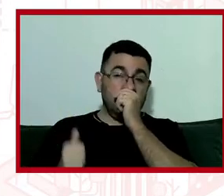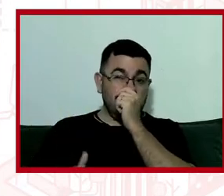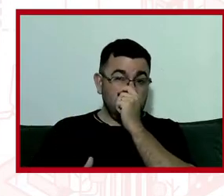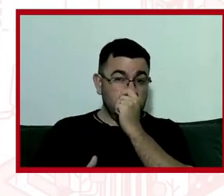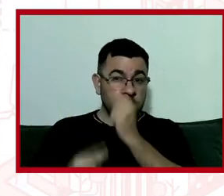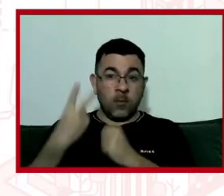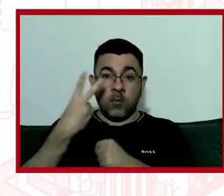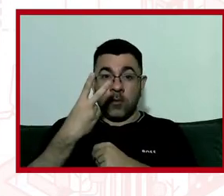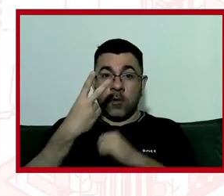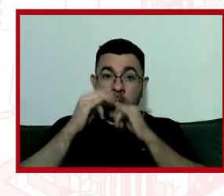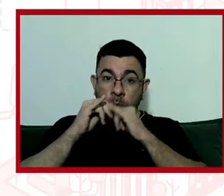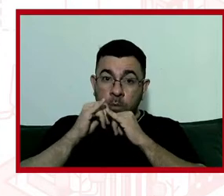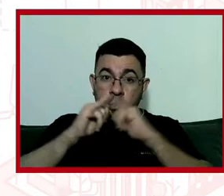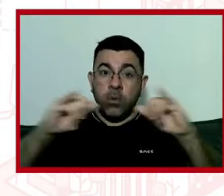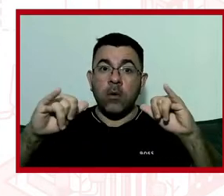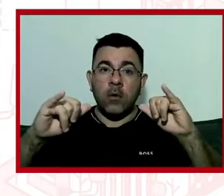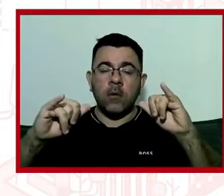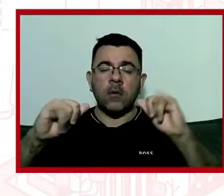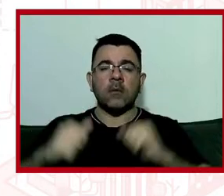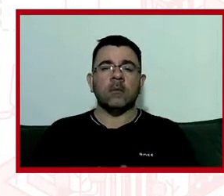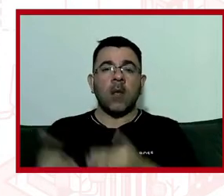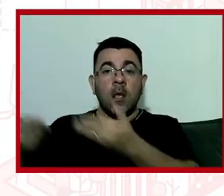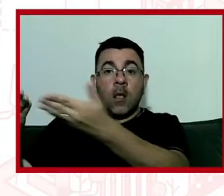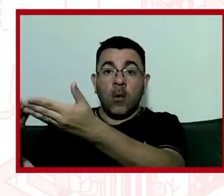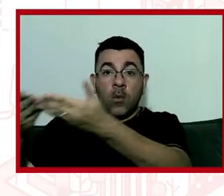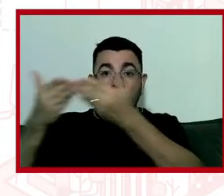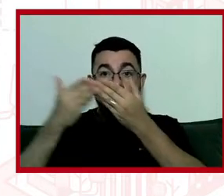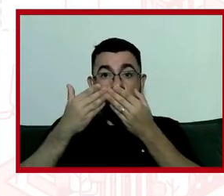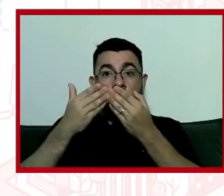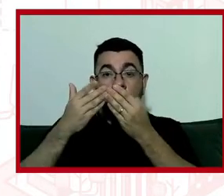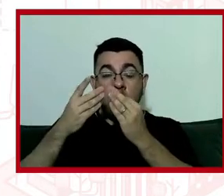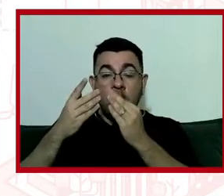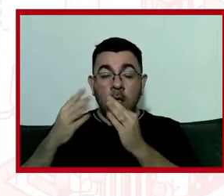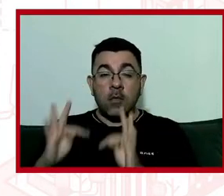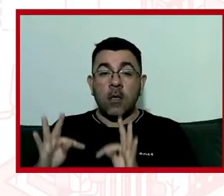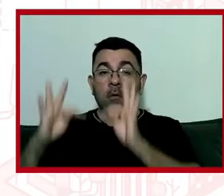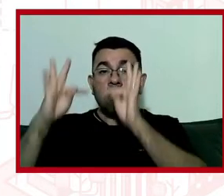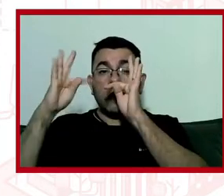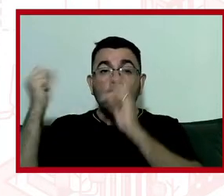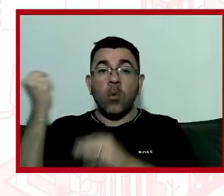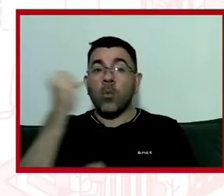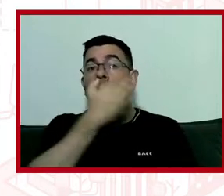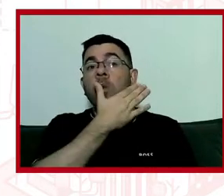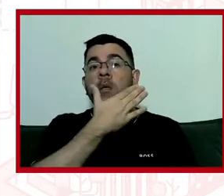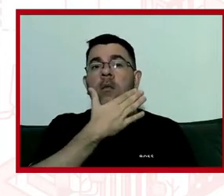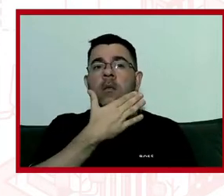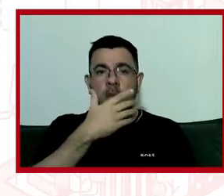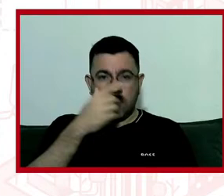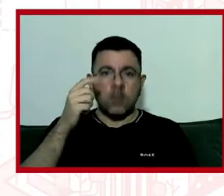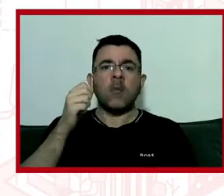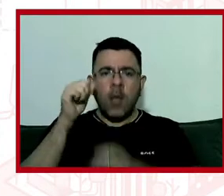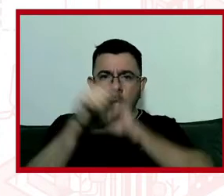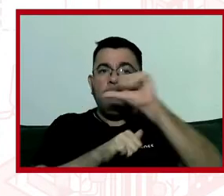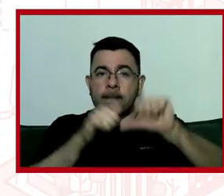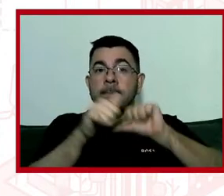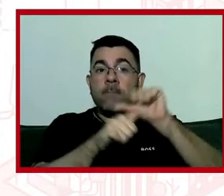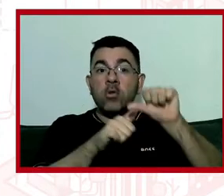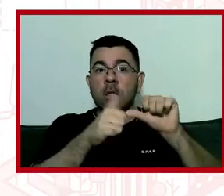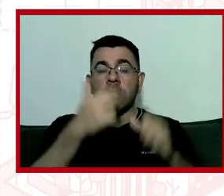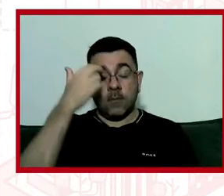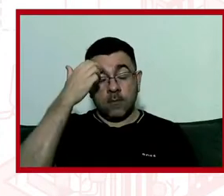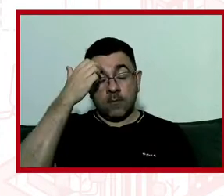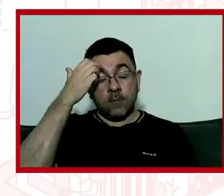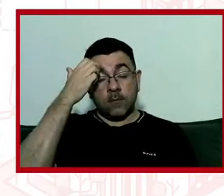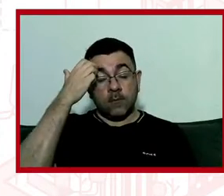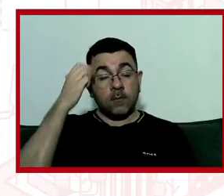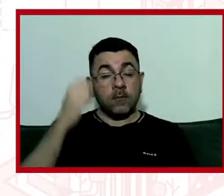ciclos de contratação por inovação aberta Então isso é mudar como é que o em poucas palavras o que é que é isso